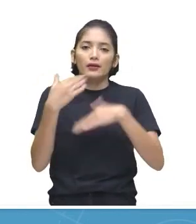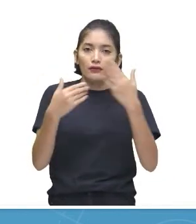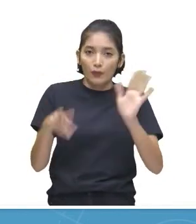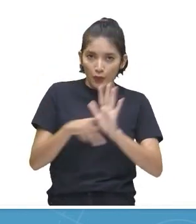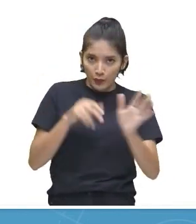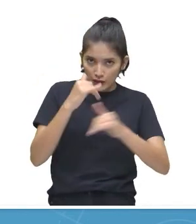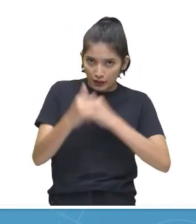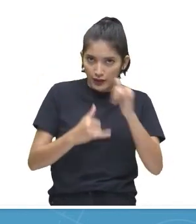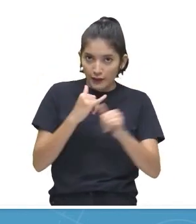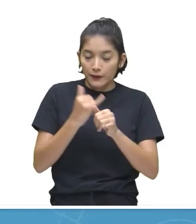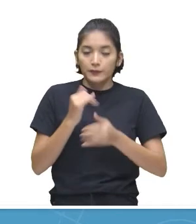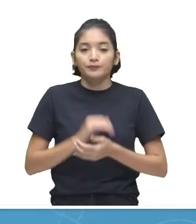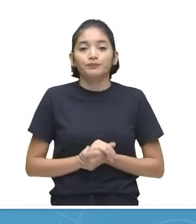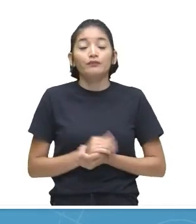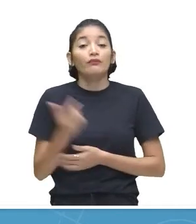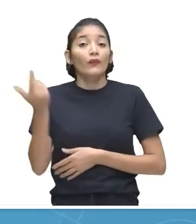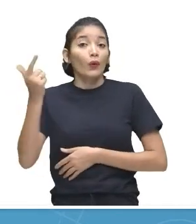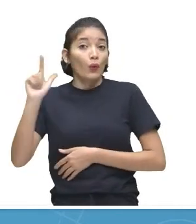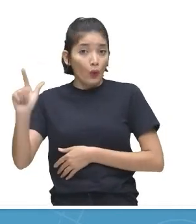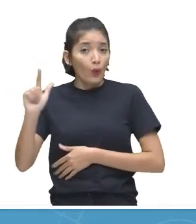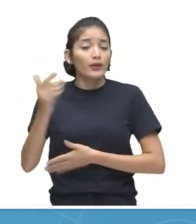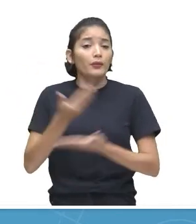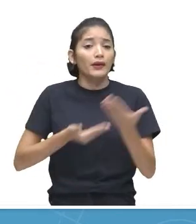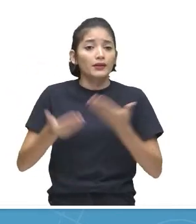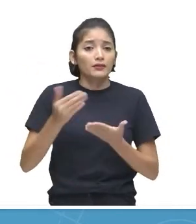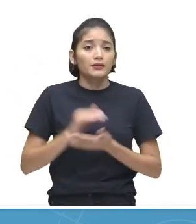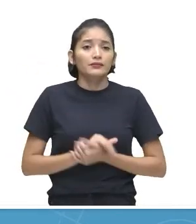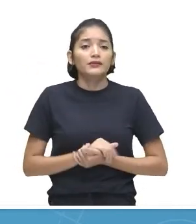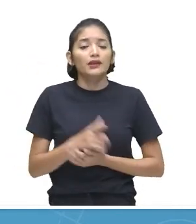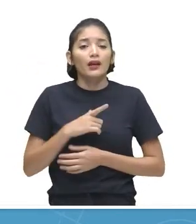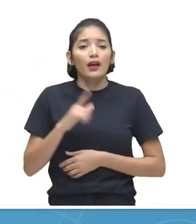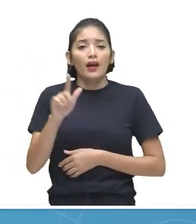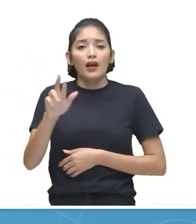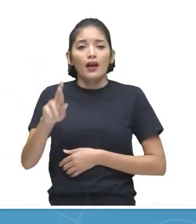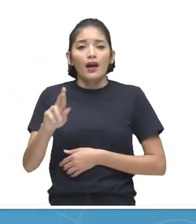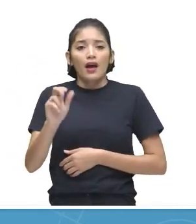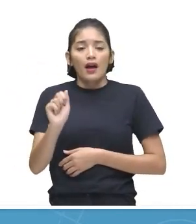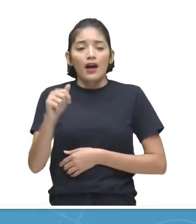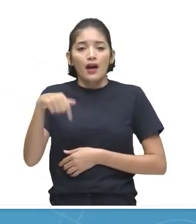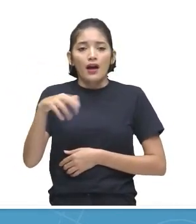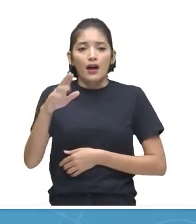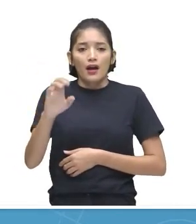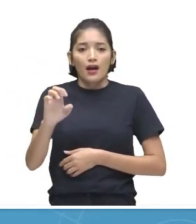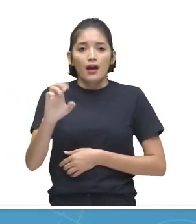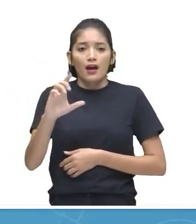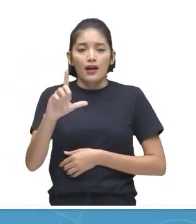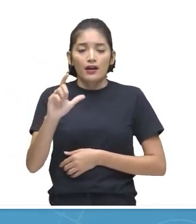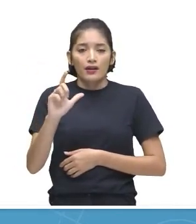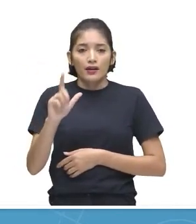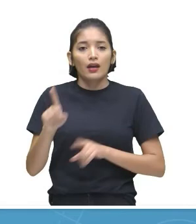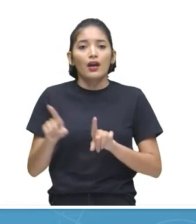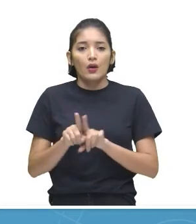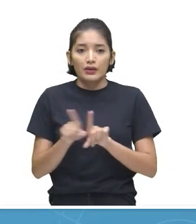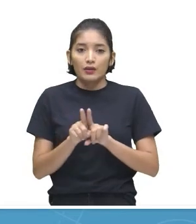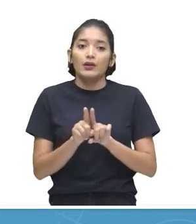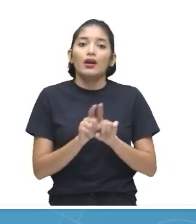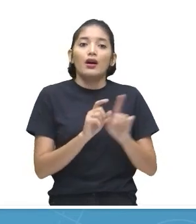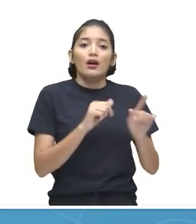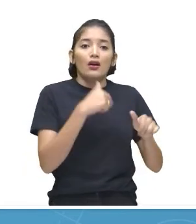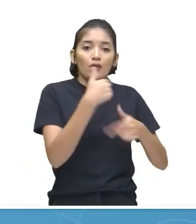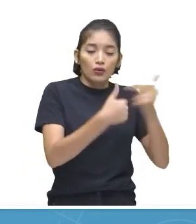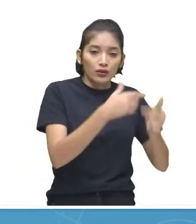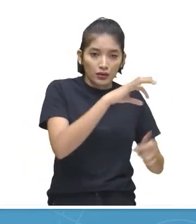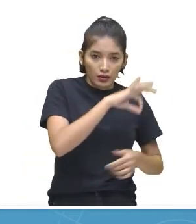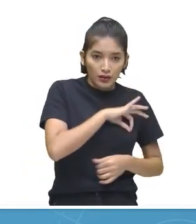tá bom? Próxima participação para a gente tem a Raquel, que colocou o trabalho assalariado e aumento da desigualdade